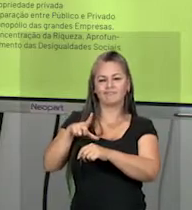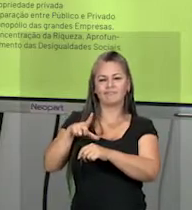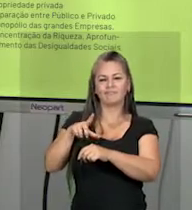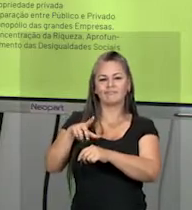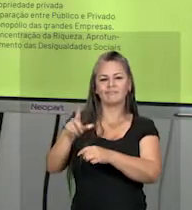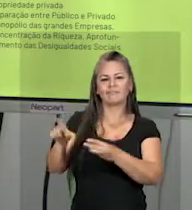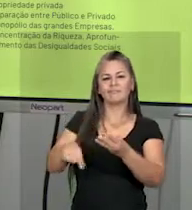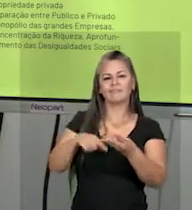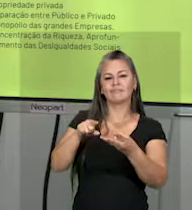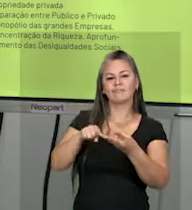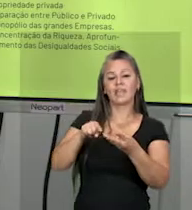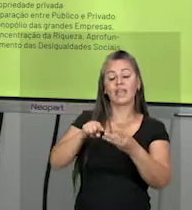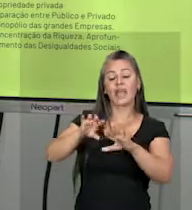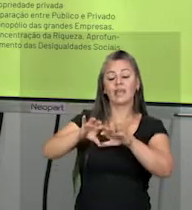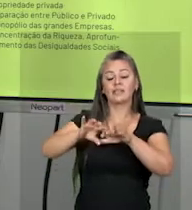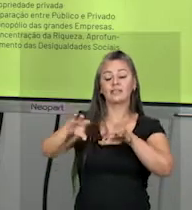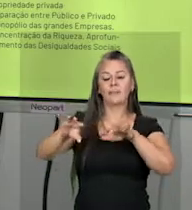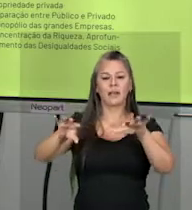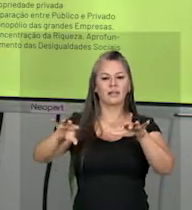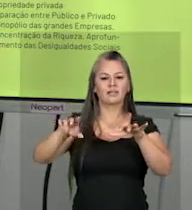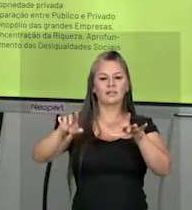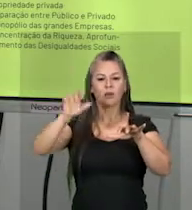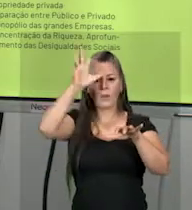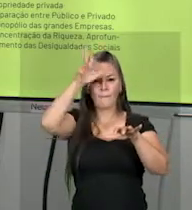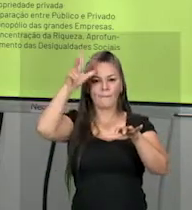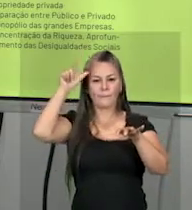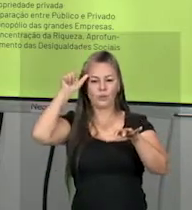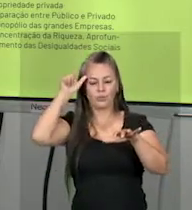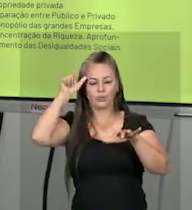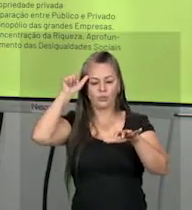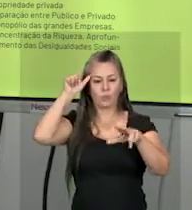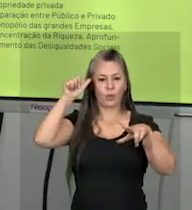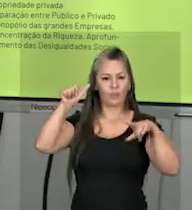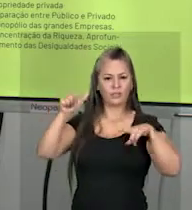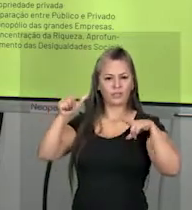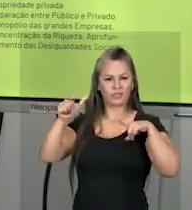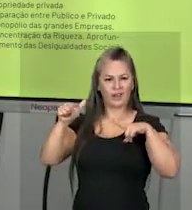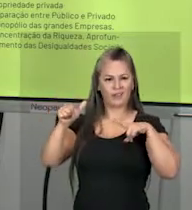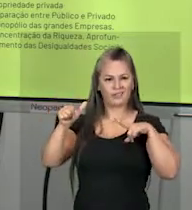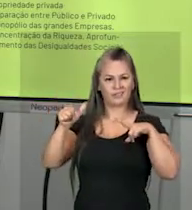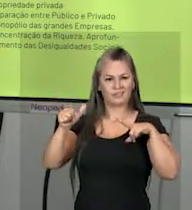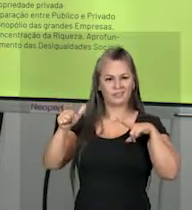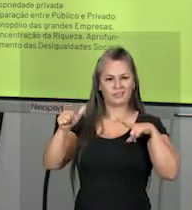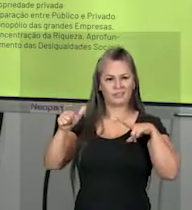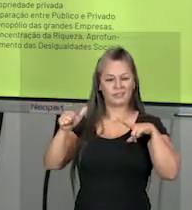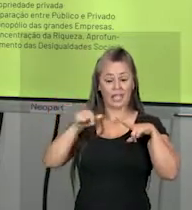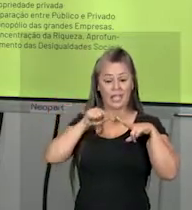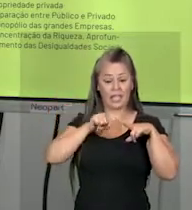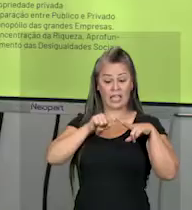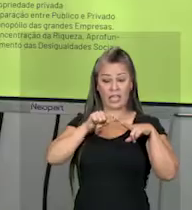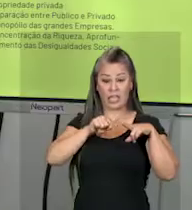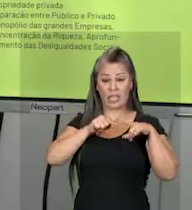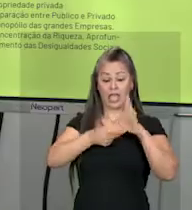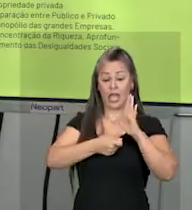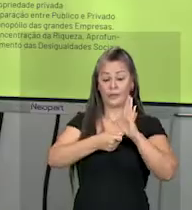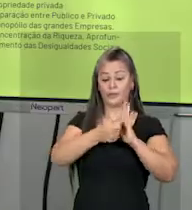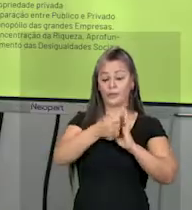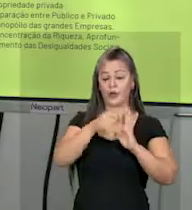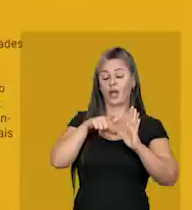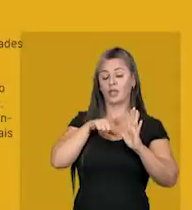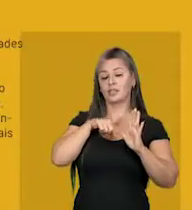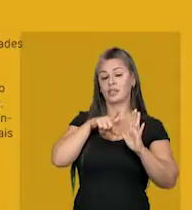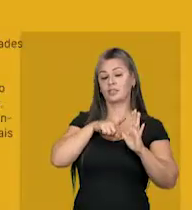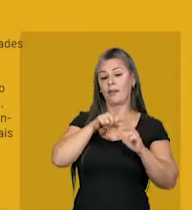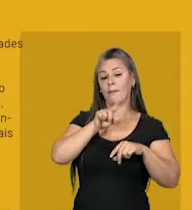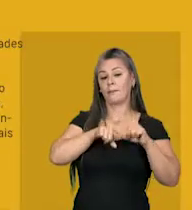economia e a separação entre público e privado, porque o privado é aquilo que é a possessão da burguesia, né? Agora o Estado não pode mais mexer na